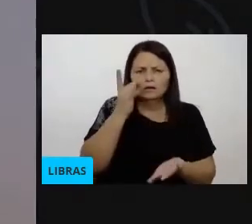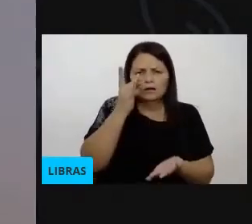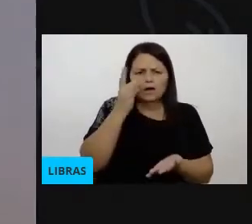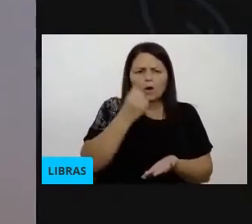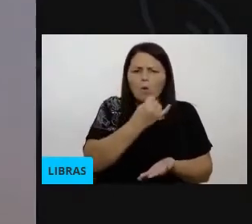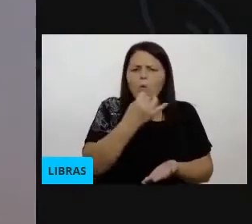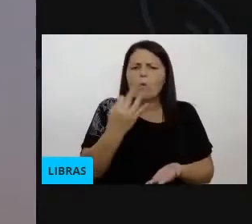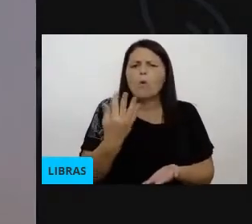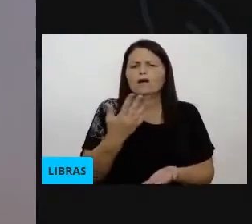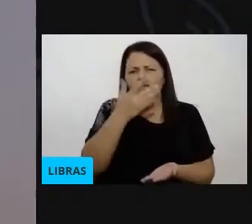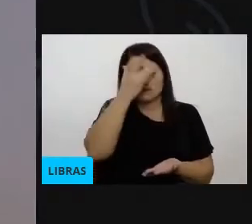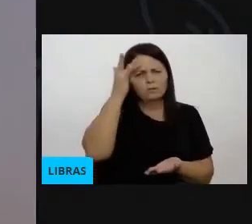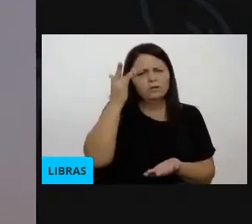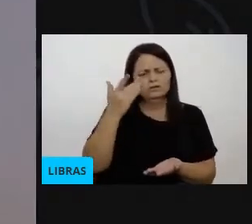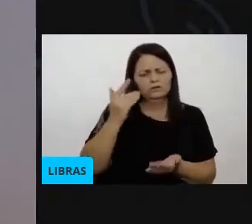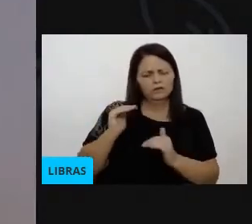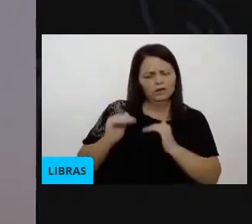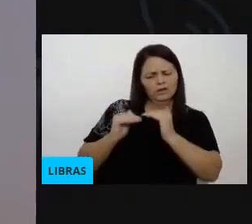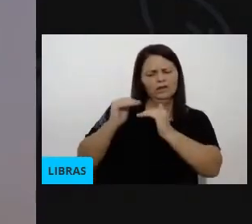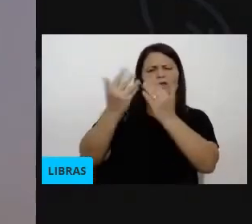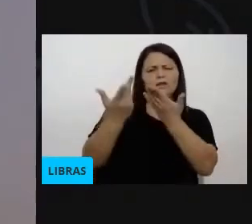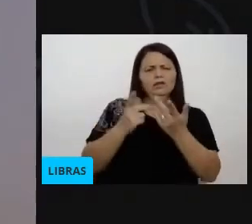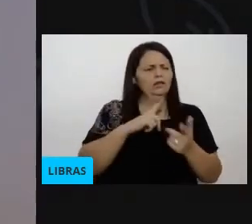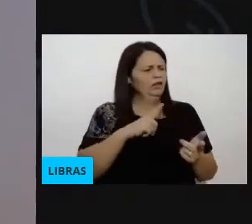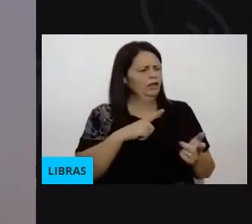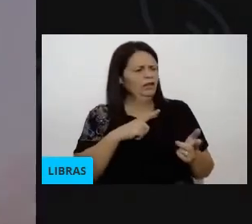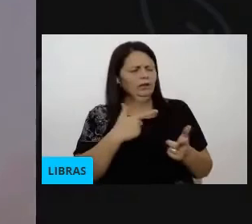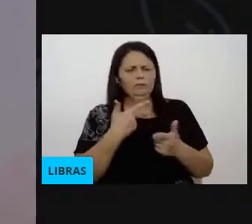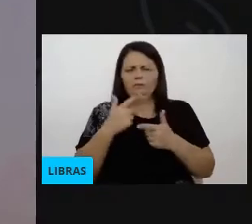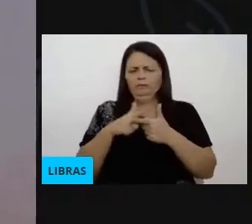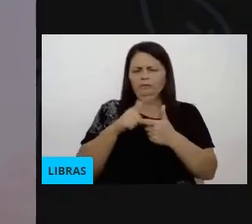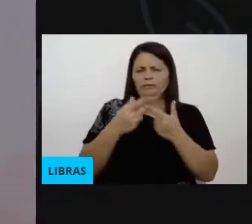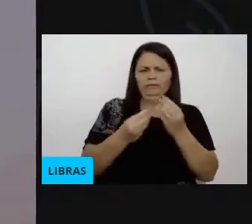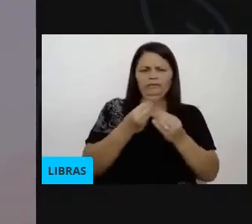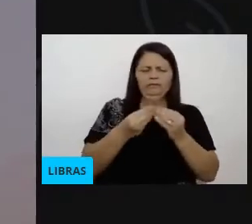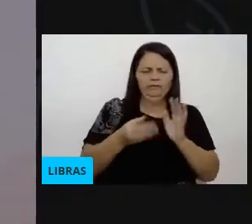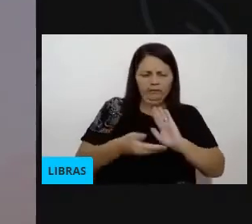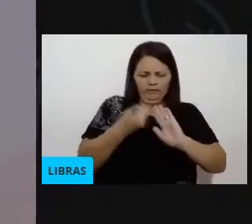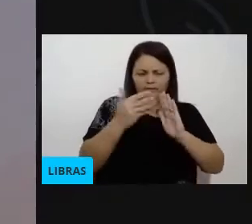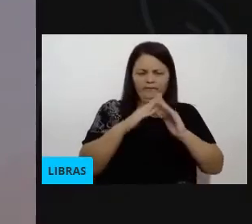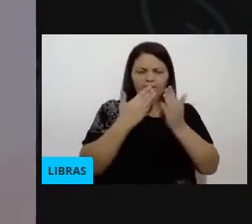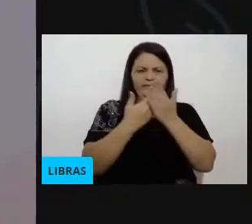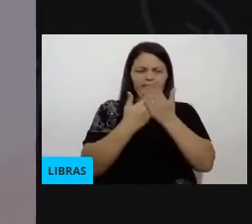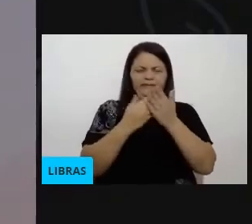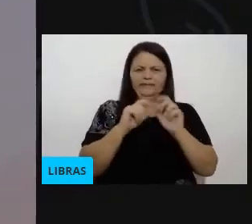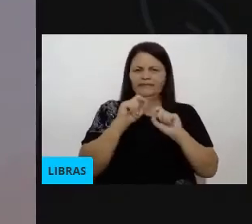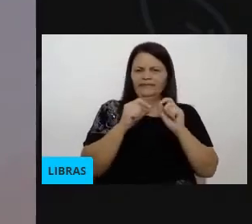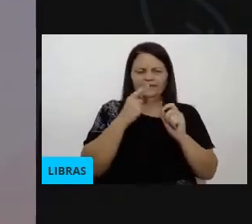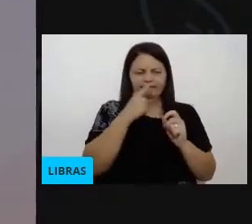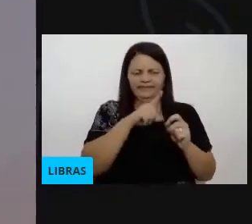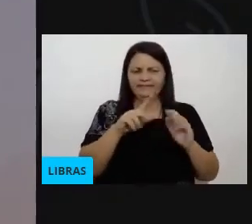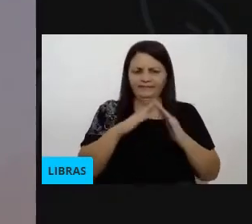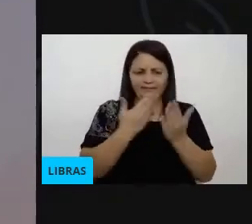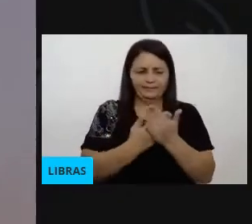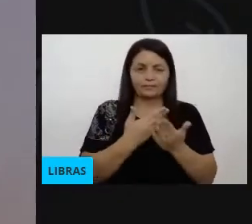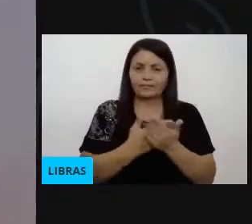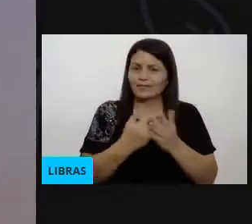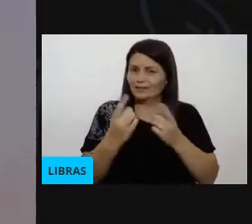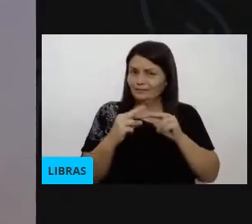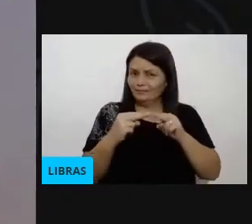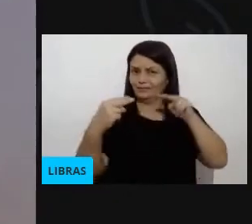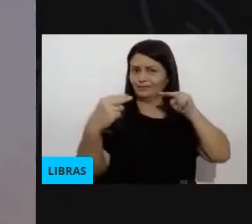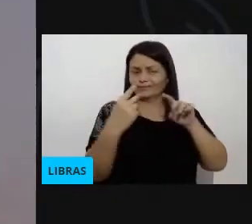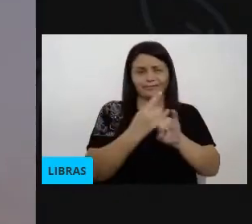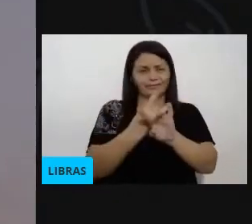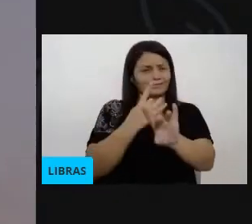crianças que estão em desenvolvimento típico e que iam bem na escola, nunca tiveram problemas que eu tive que tirar da escola, porque não tolerava as aulas online.